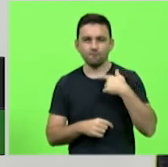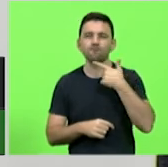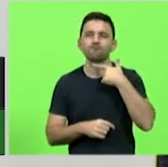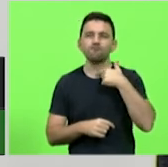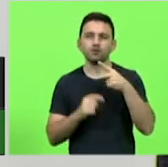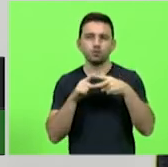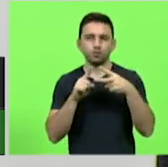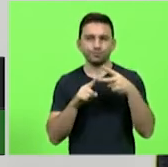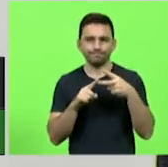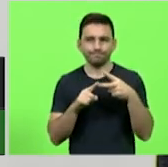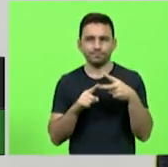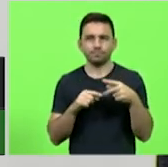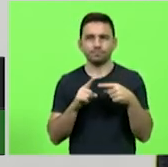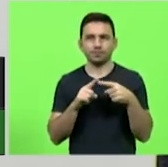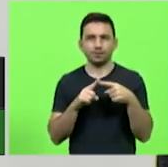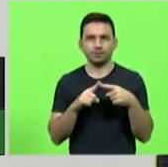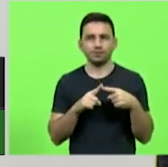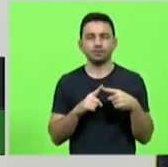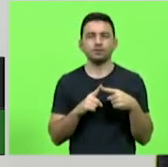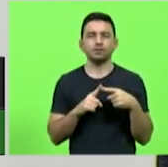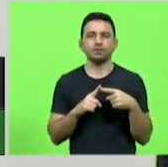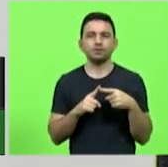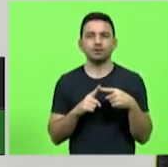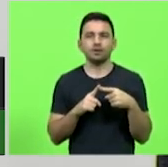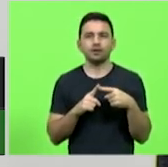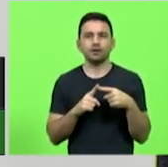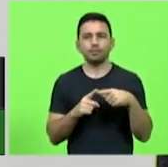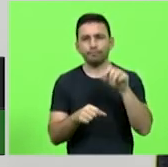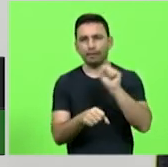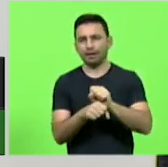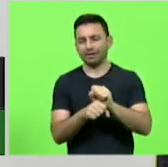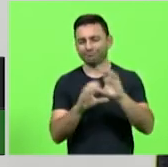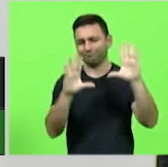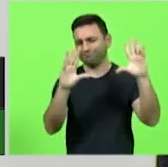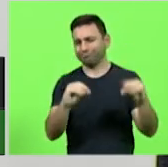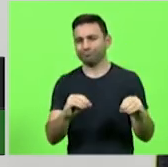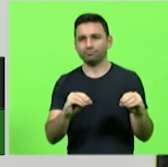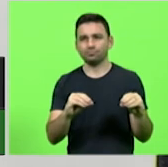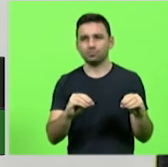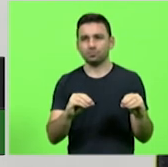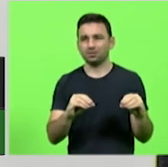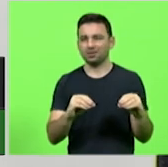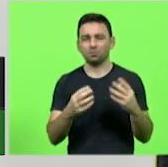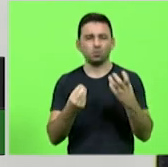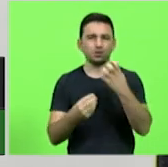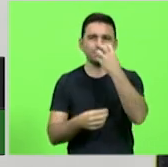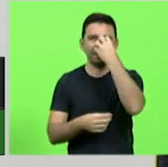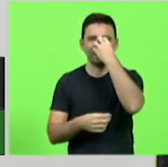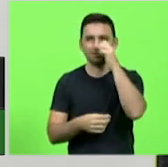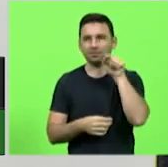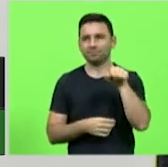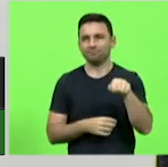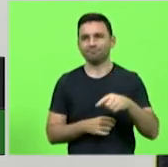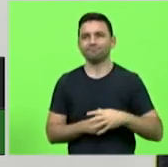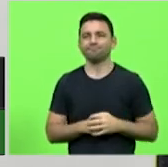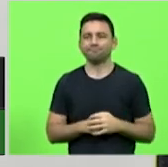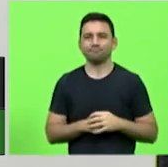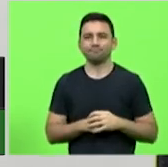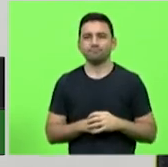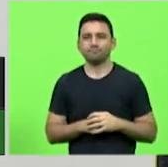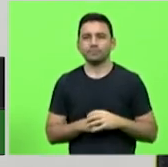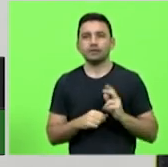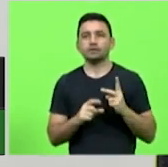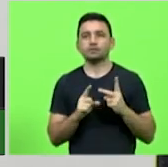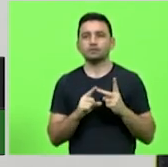O primeiro, de parar de assistir de tanta palhaçada que tem lá. E